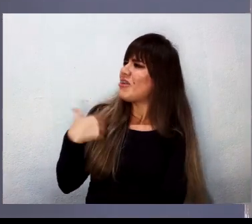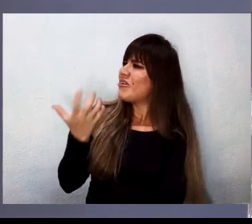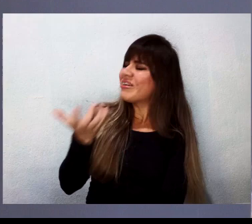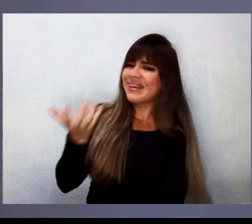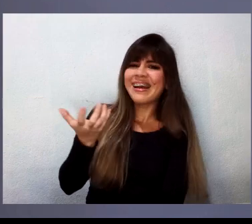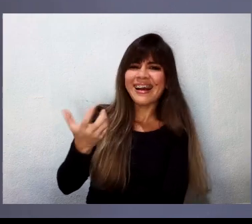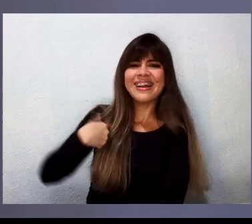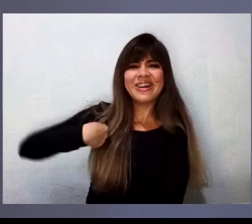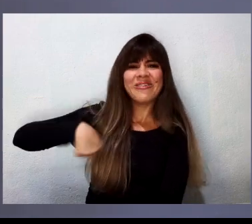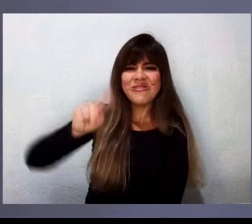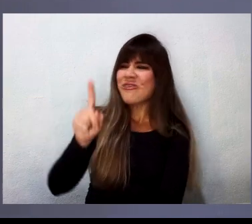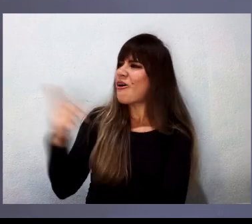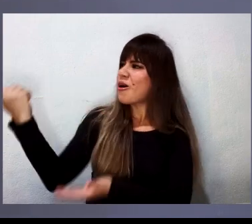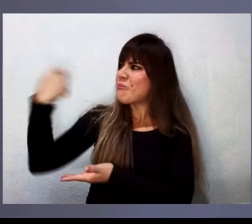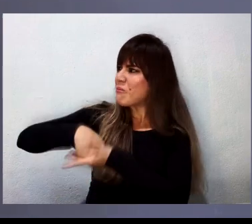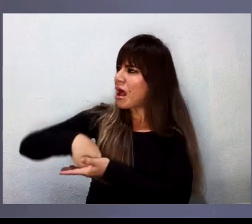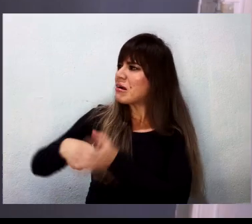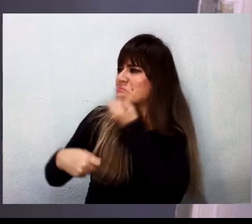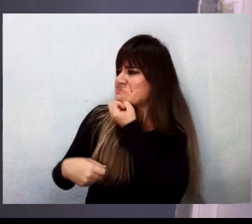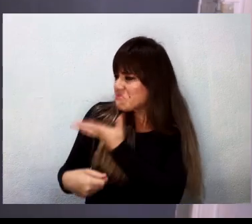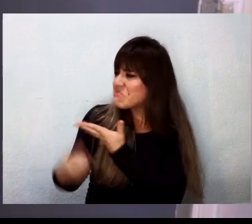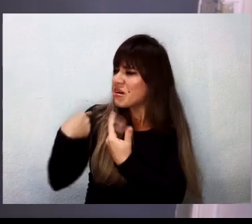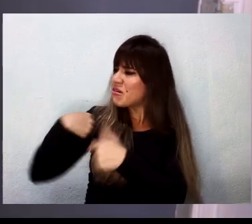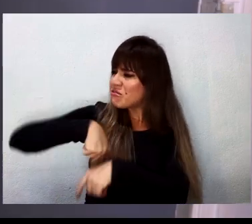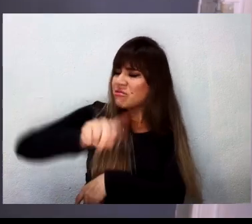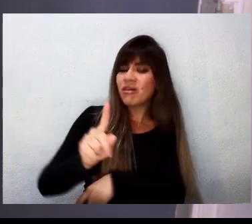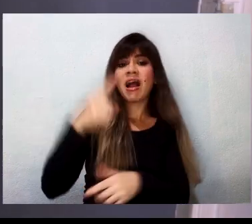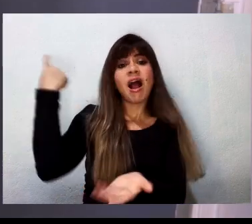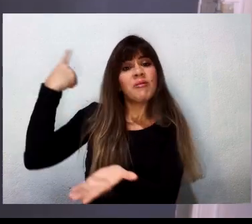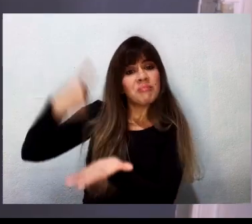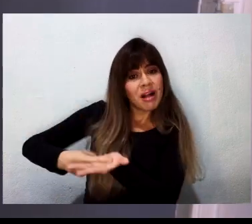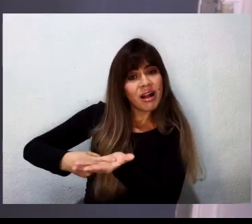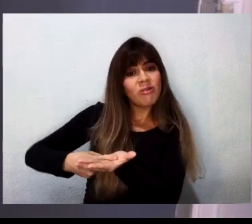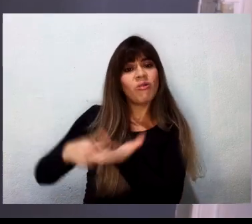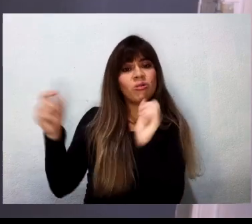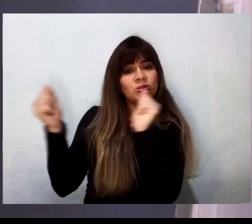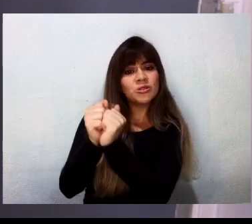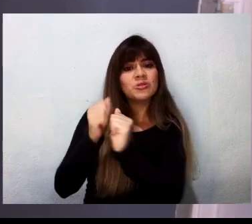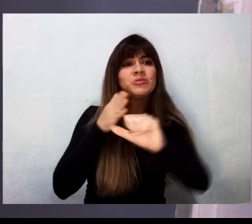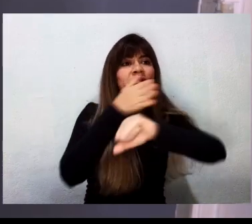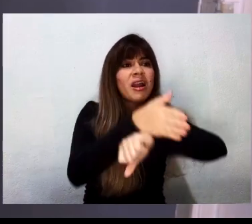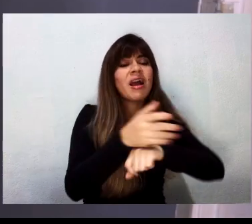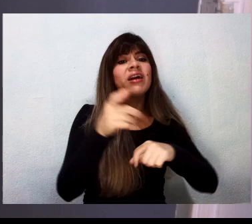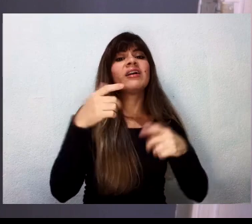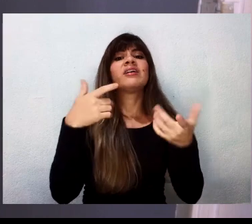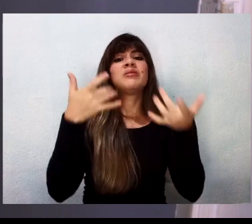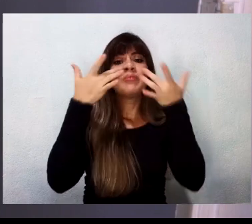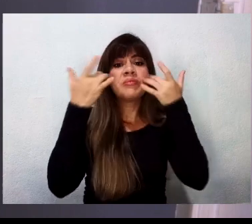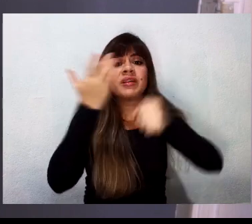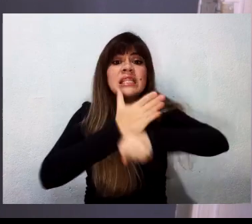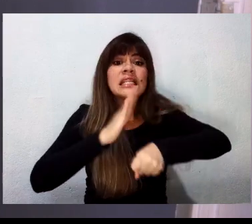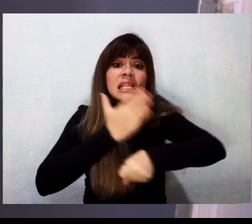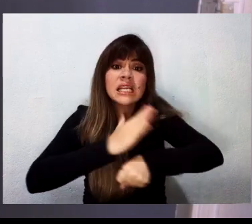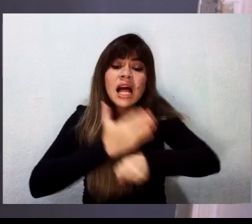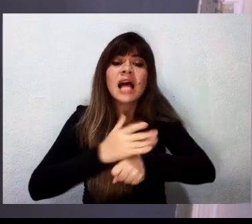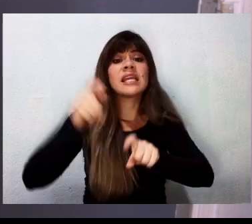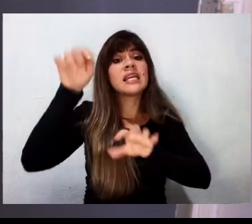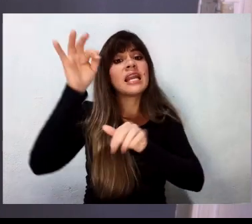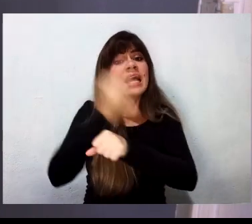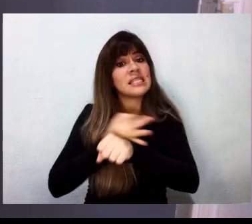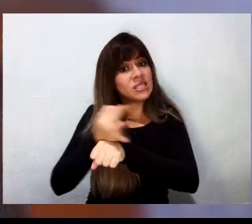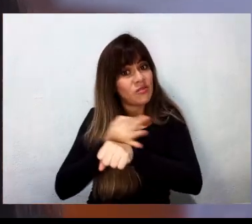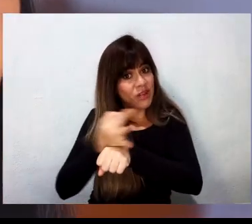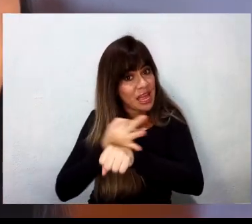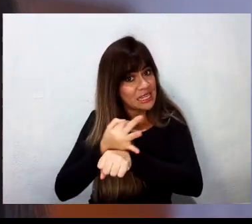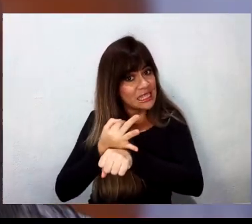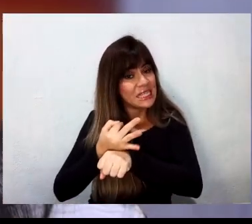Quero. Topava tudo. E aí marquei com ele de ir pros ensaios durante as